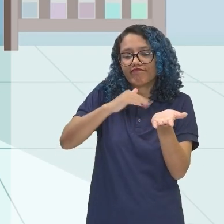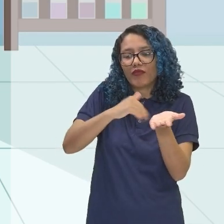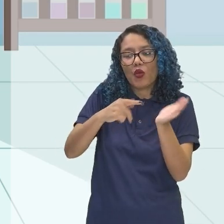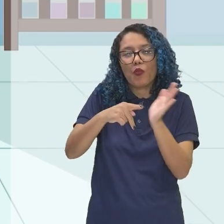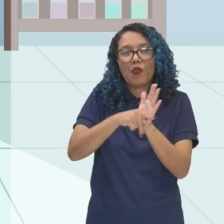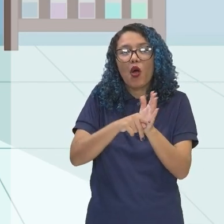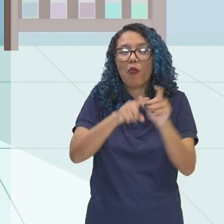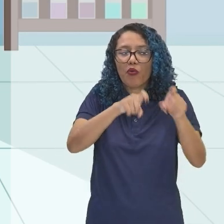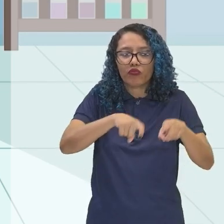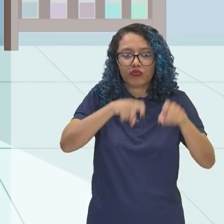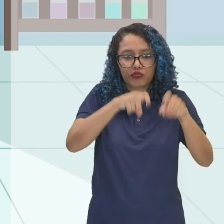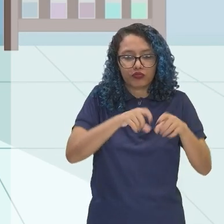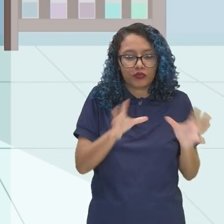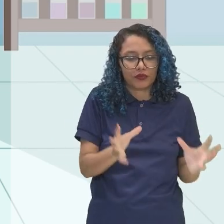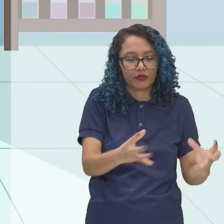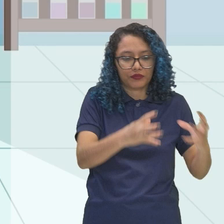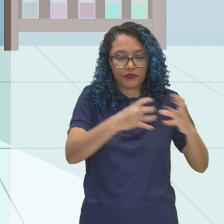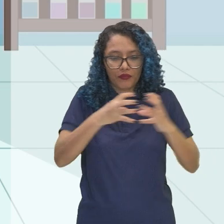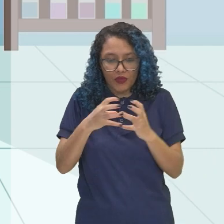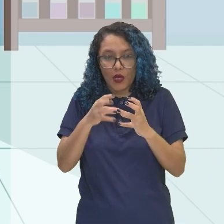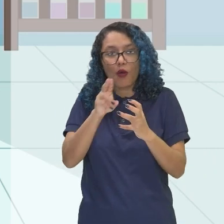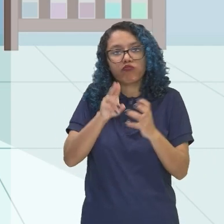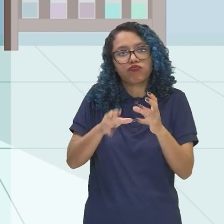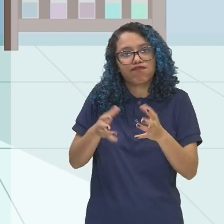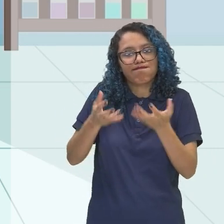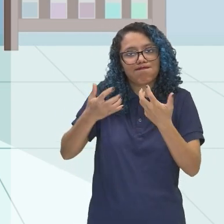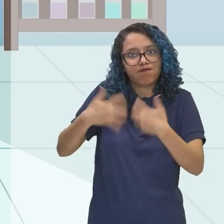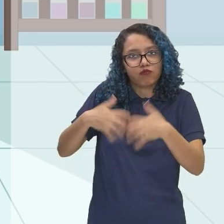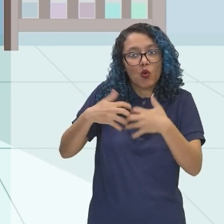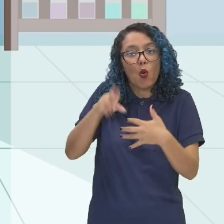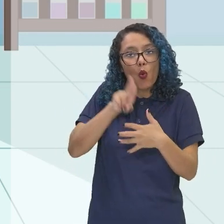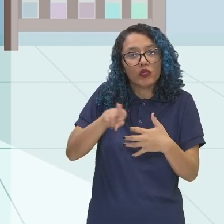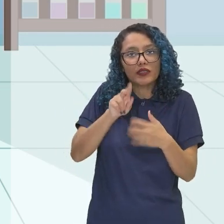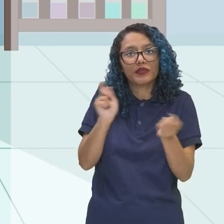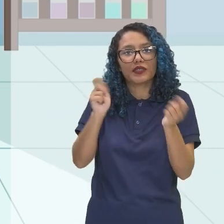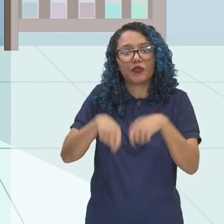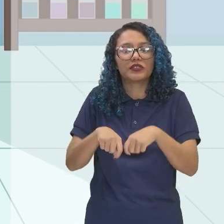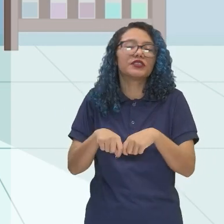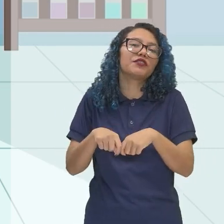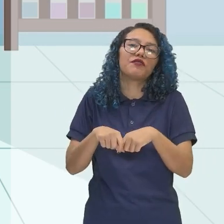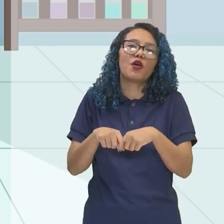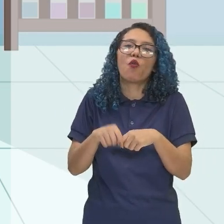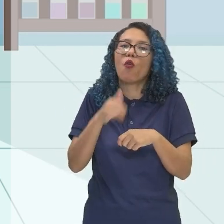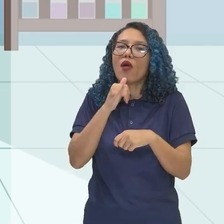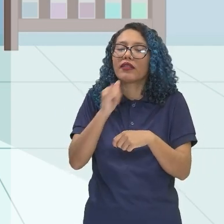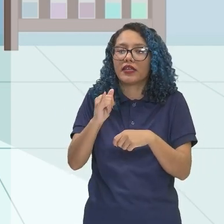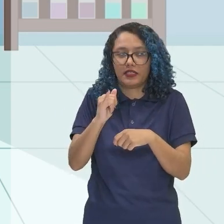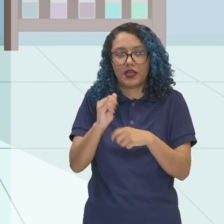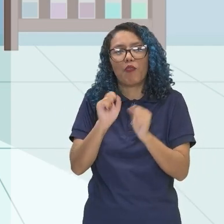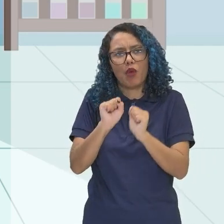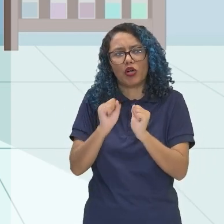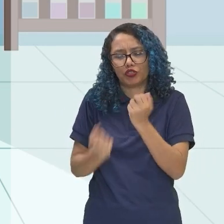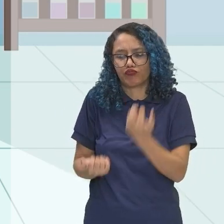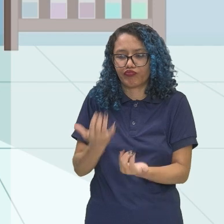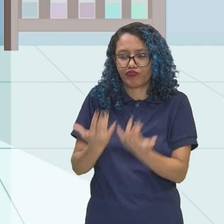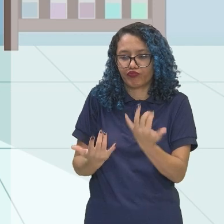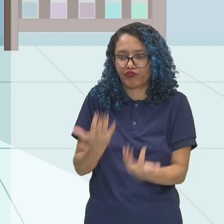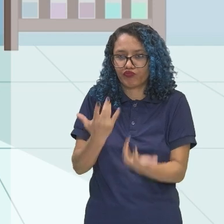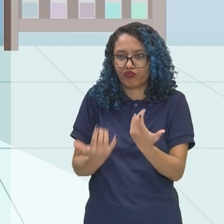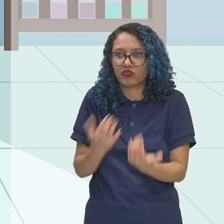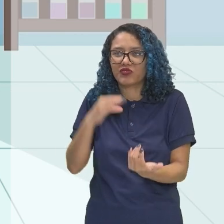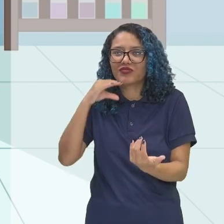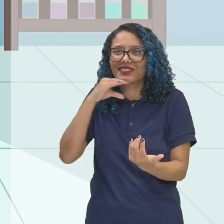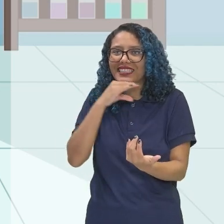gerar eletricidade. Ela pode ser queimada para produzir calor e